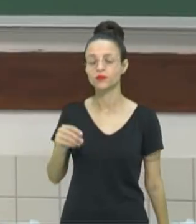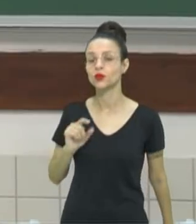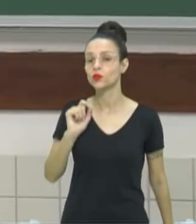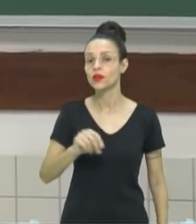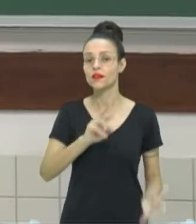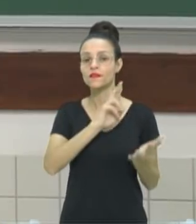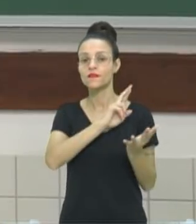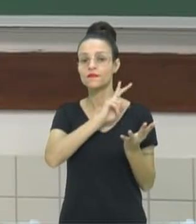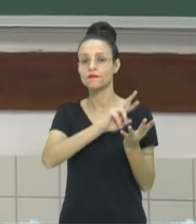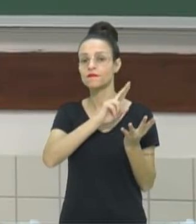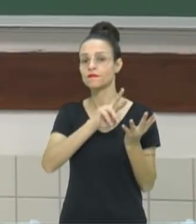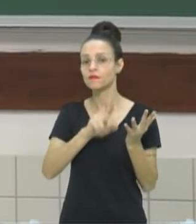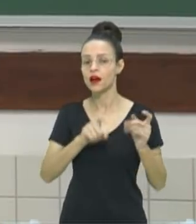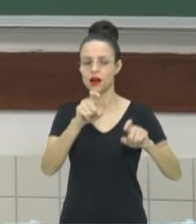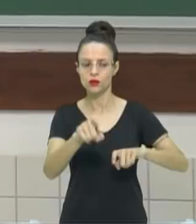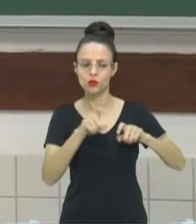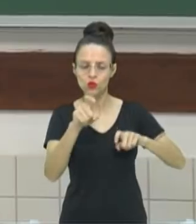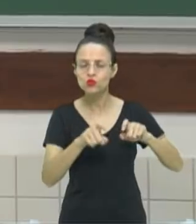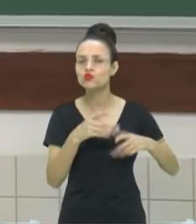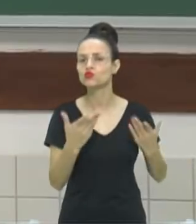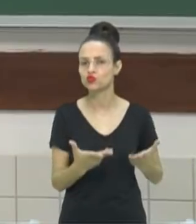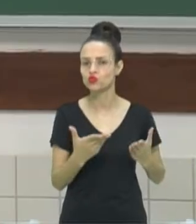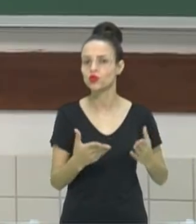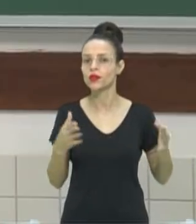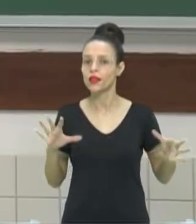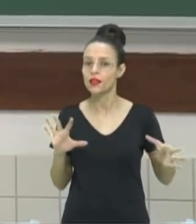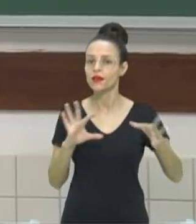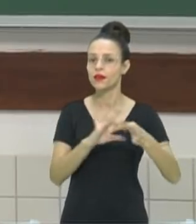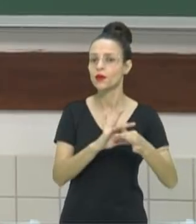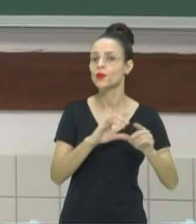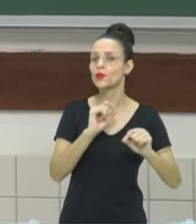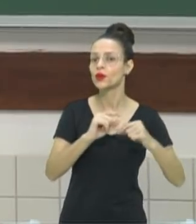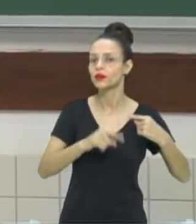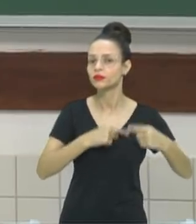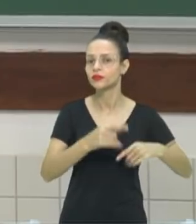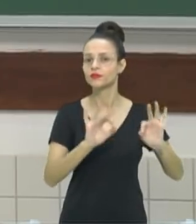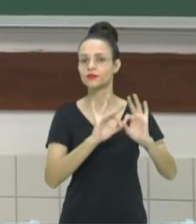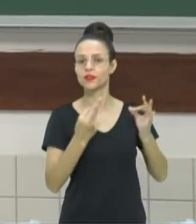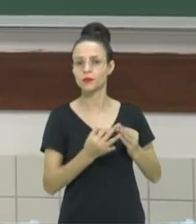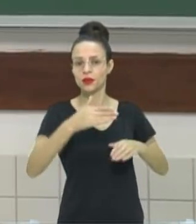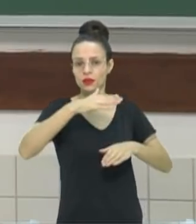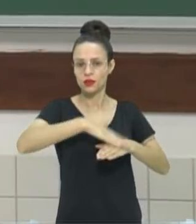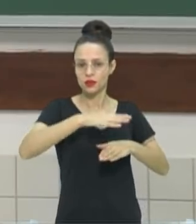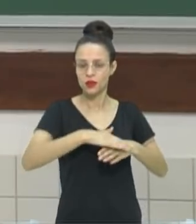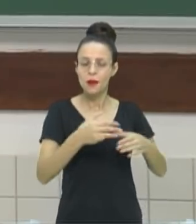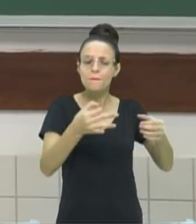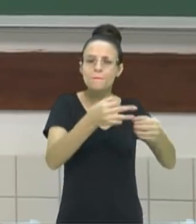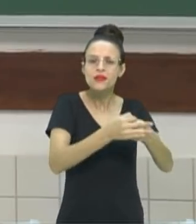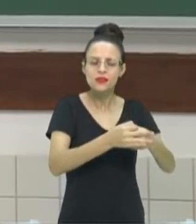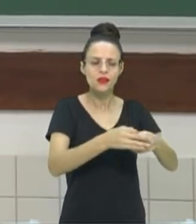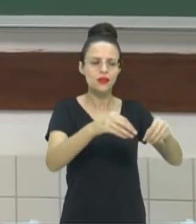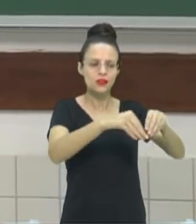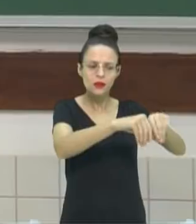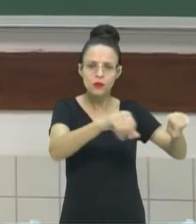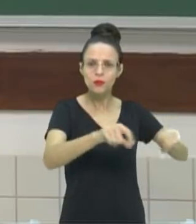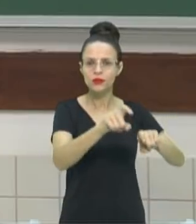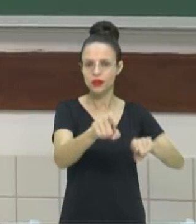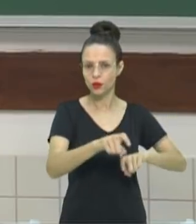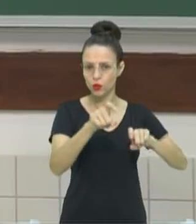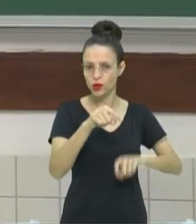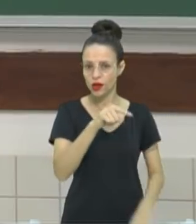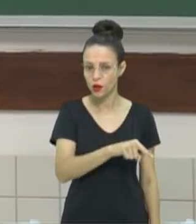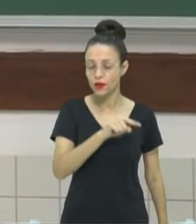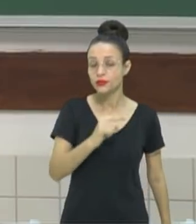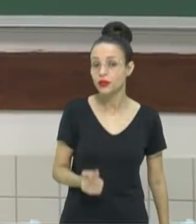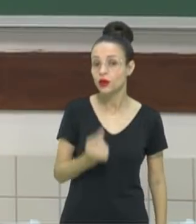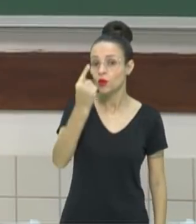Policultura, diversos itens, de base familiar. Pequenas propriedades rurais. Então, esse